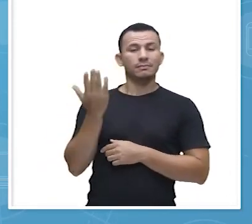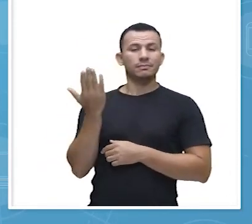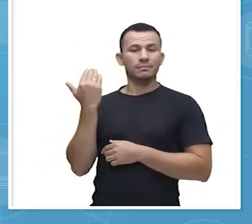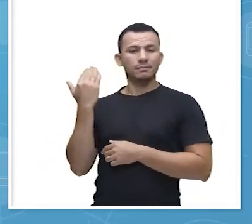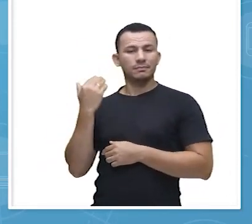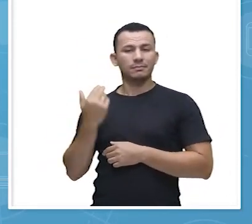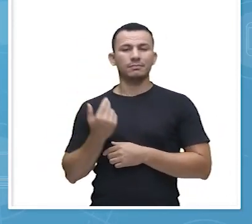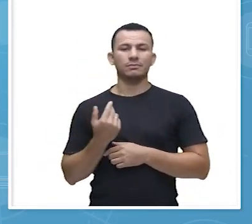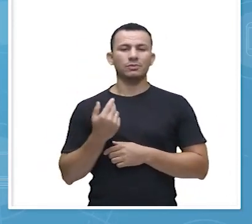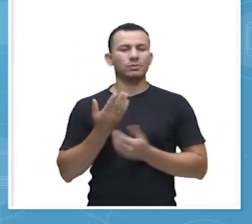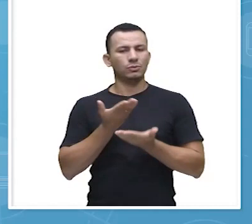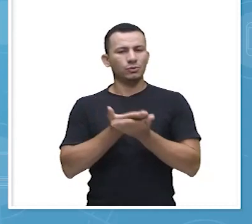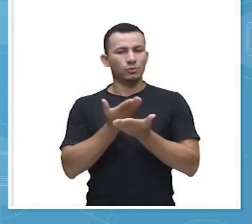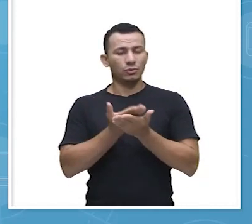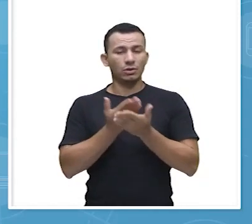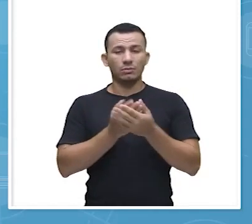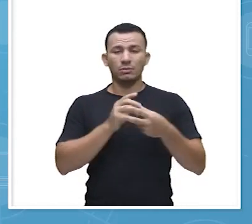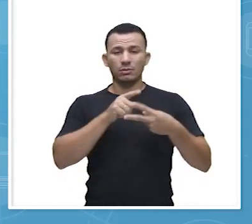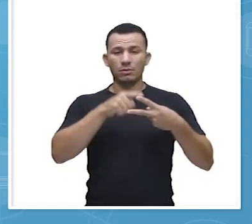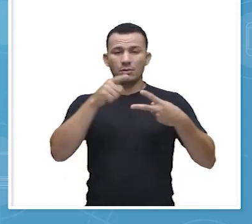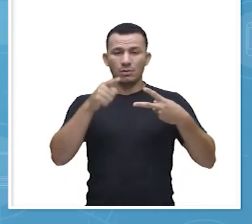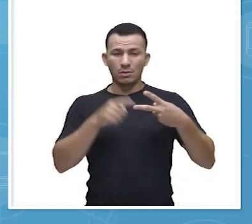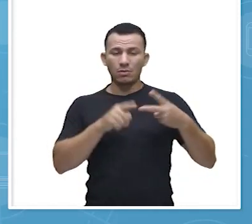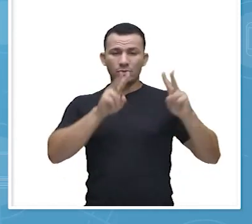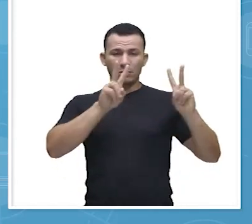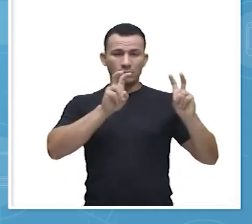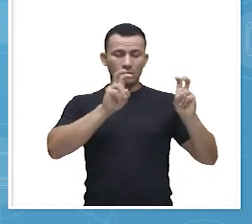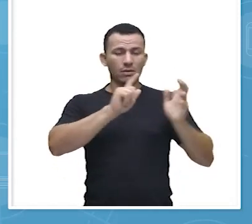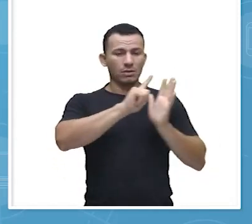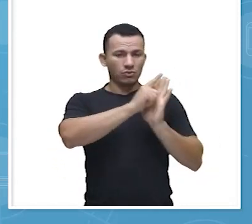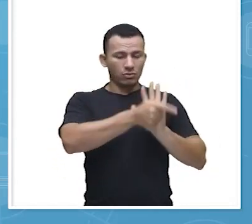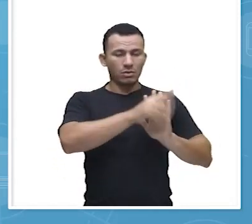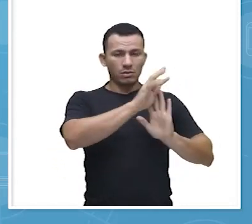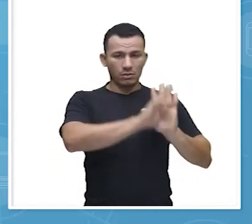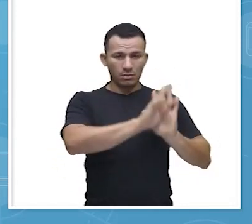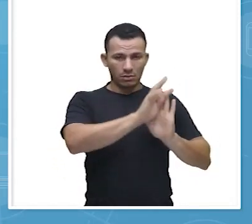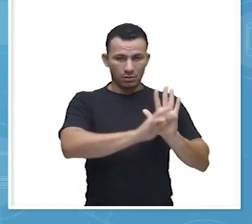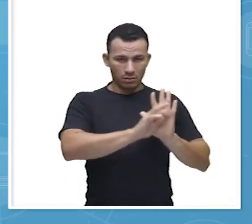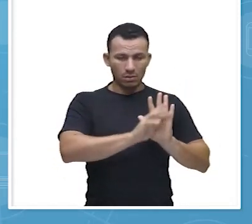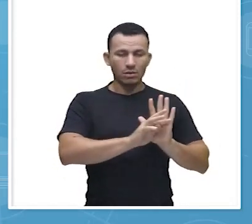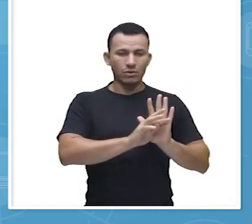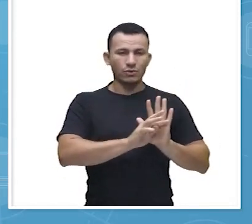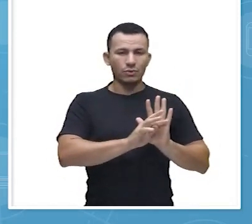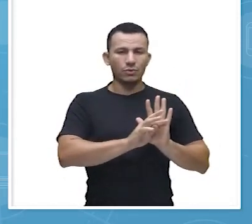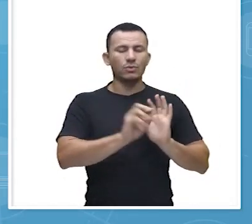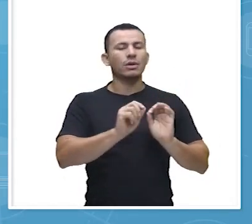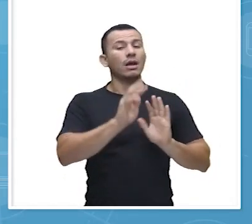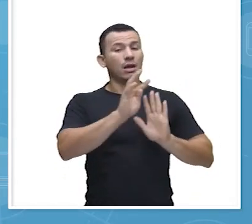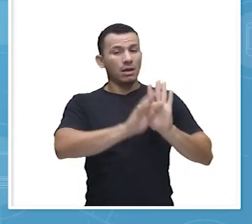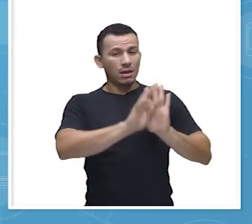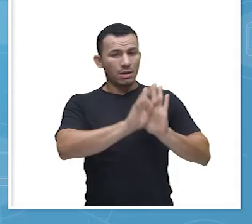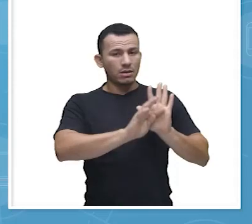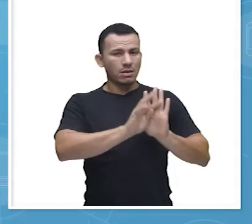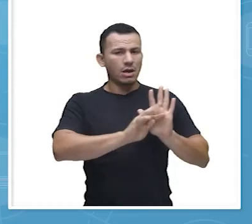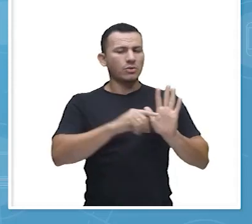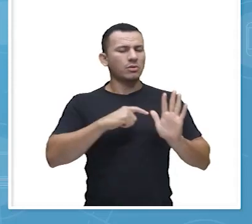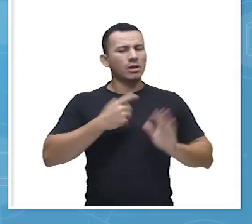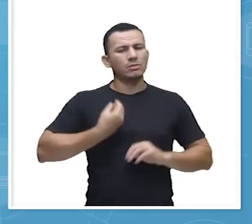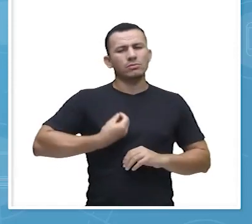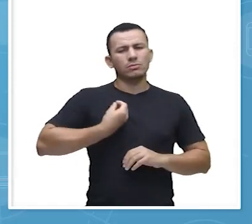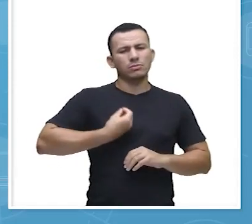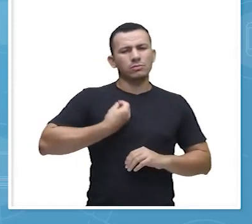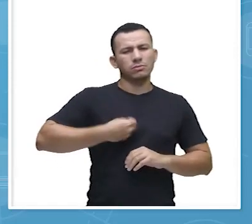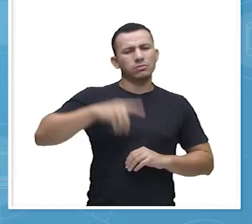estudamos dois conceitos. Aprendemos sobre gêneros textuais, que são os textos que estão presentes e